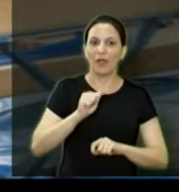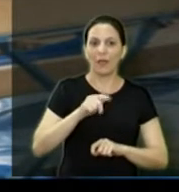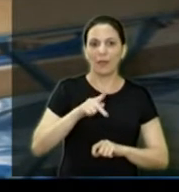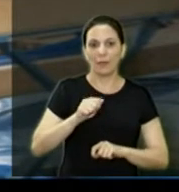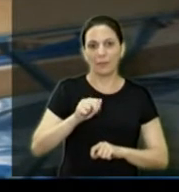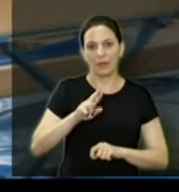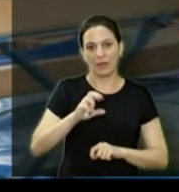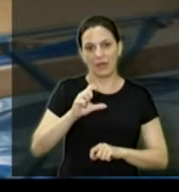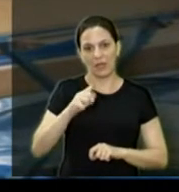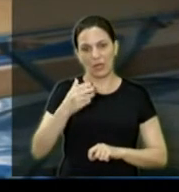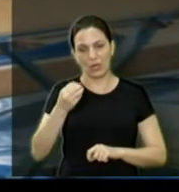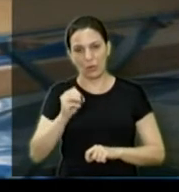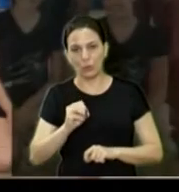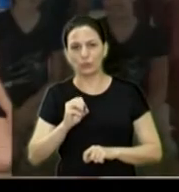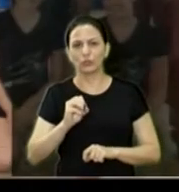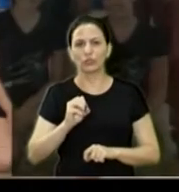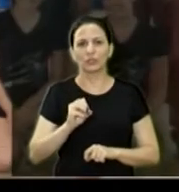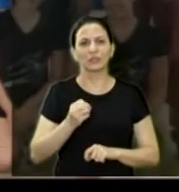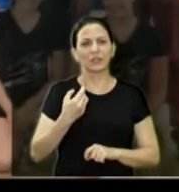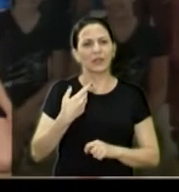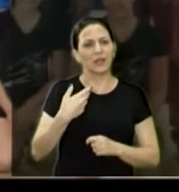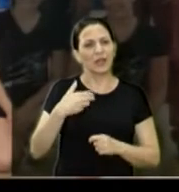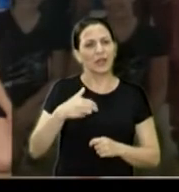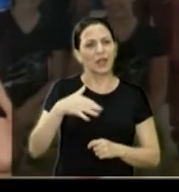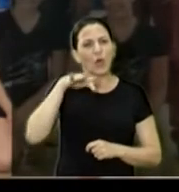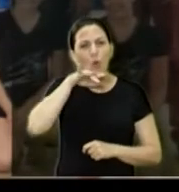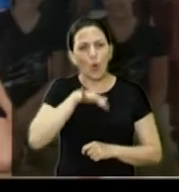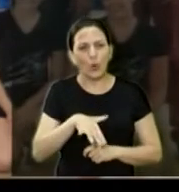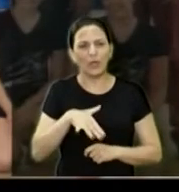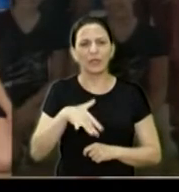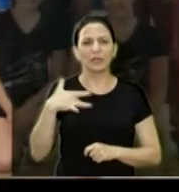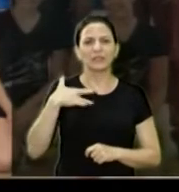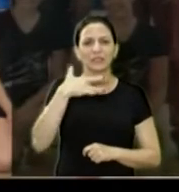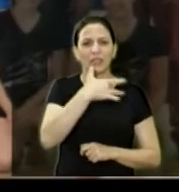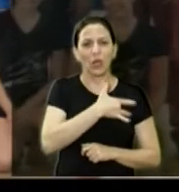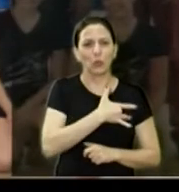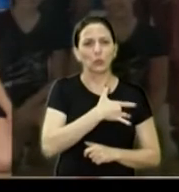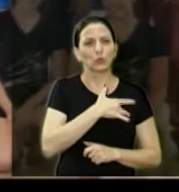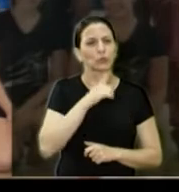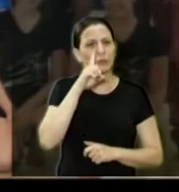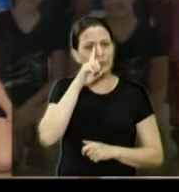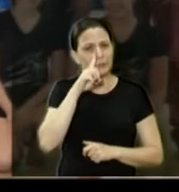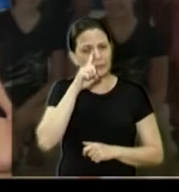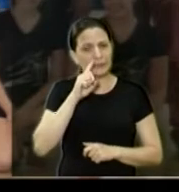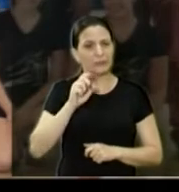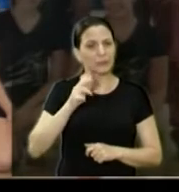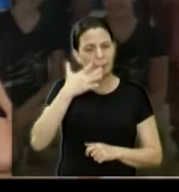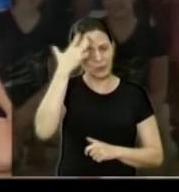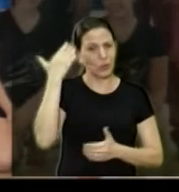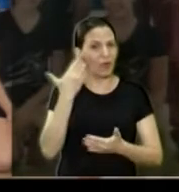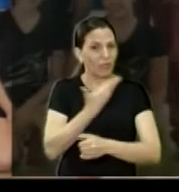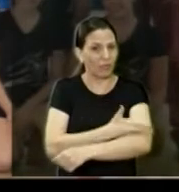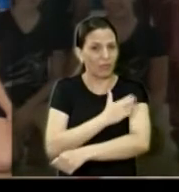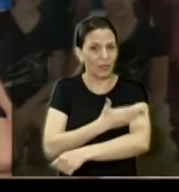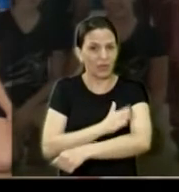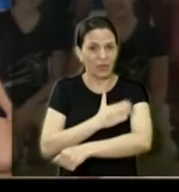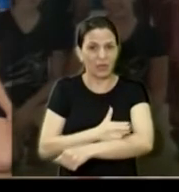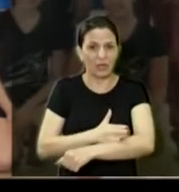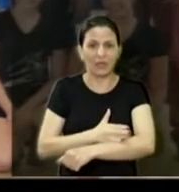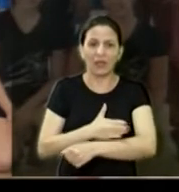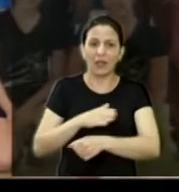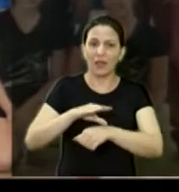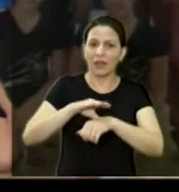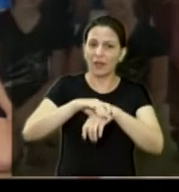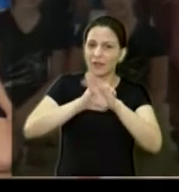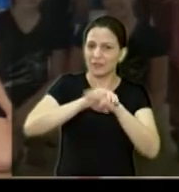a fixação no chão, e isso ameaça a integridade física dos atletas. Alguns, inclusive, já se machucaram. Um atleta, por exemplo, feriu a mão